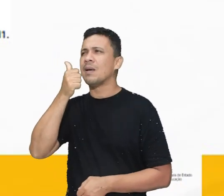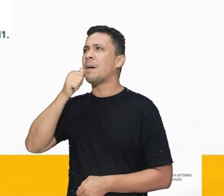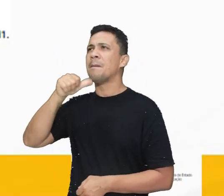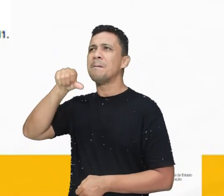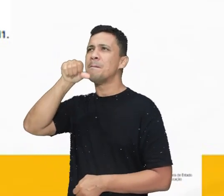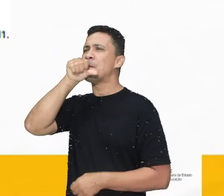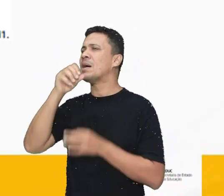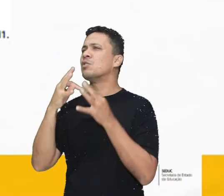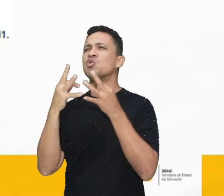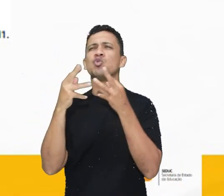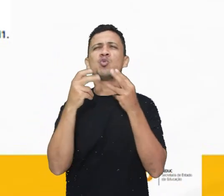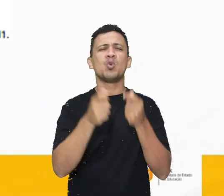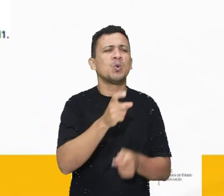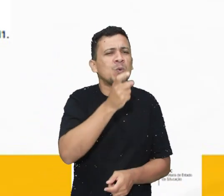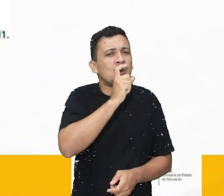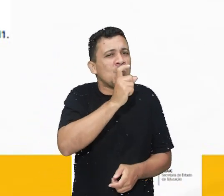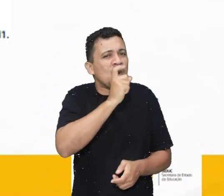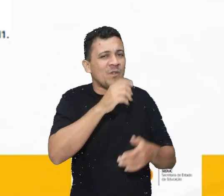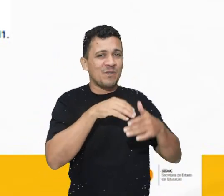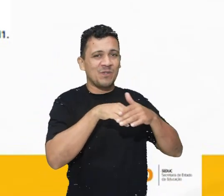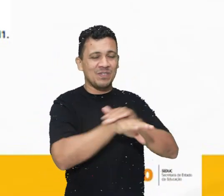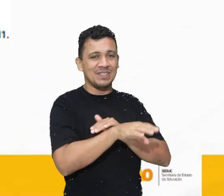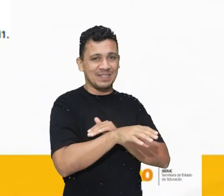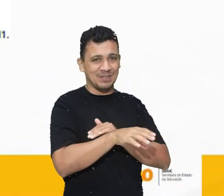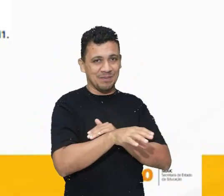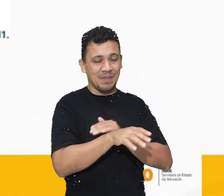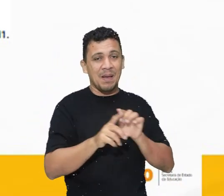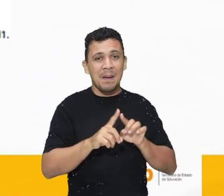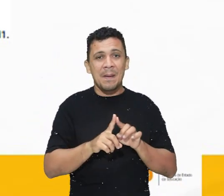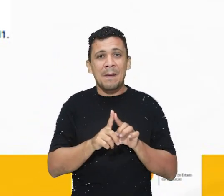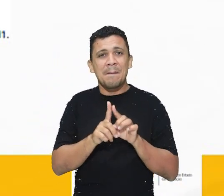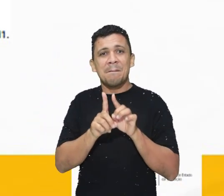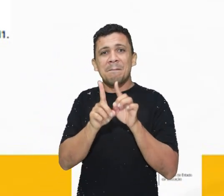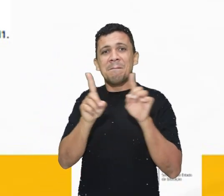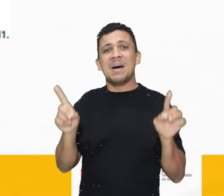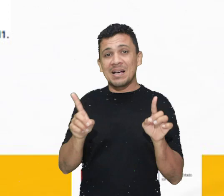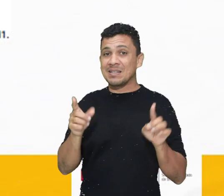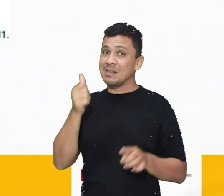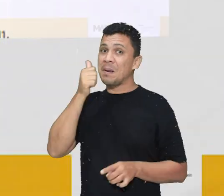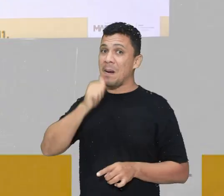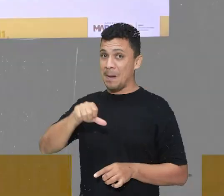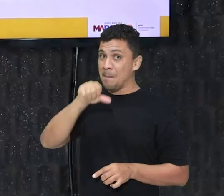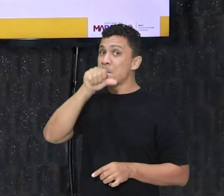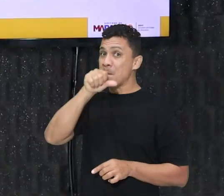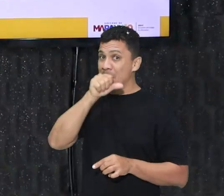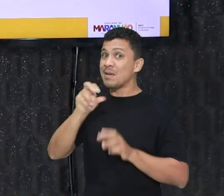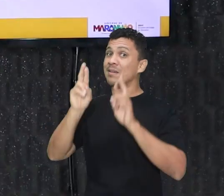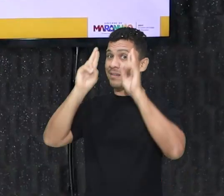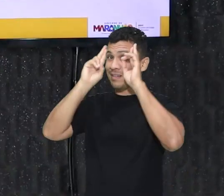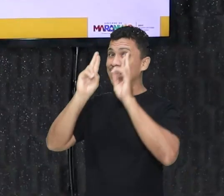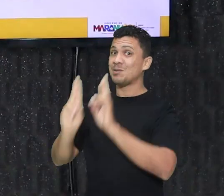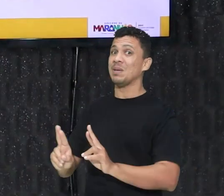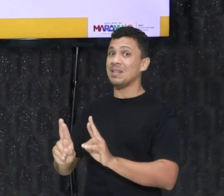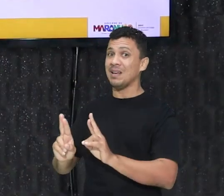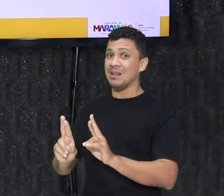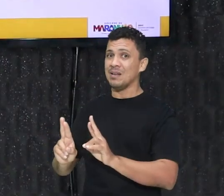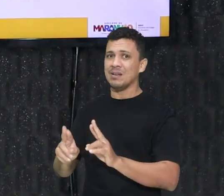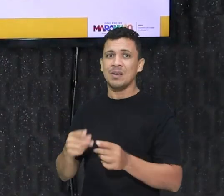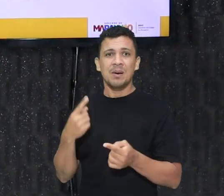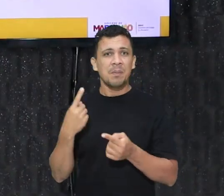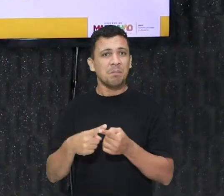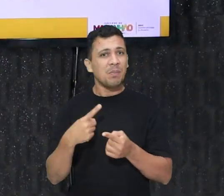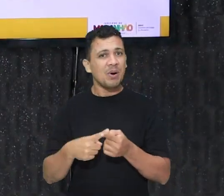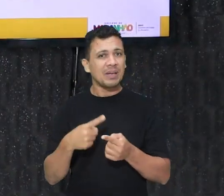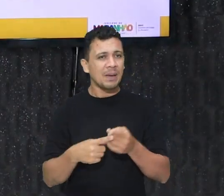vícios, acompanha aí. Mas uma mãe é uma mãe, é preciso respeitá-la. Por quê? Porque preguiça